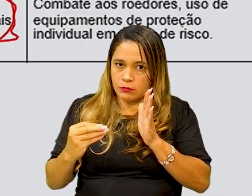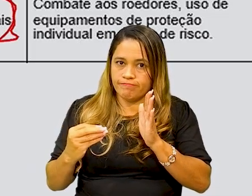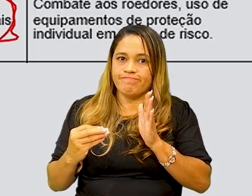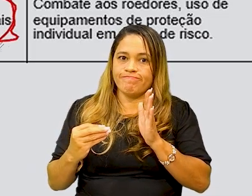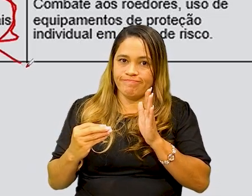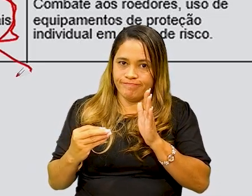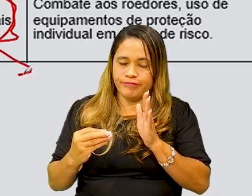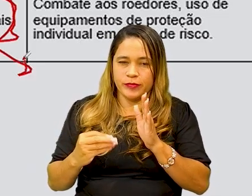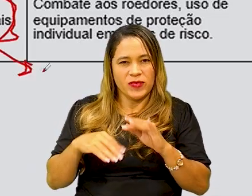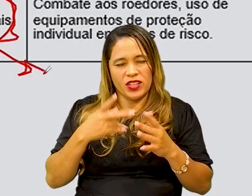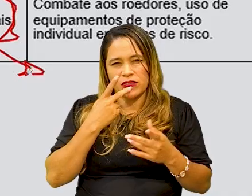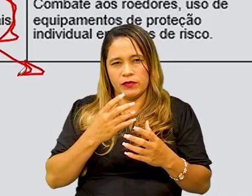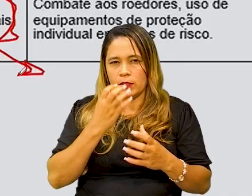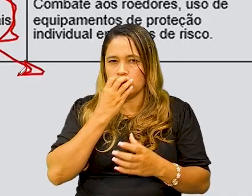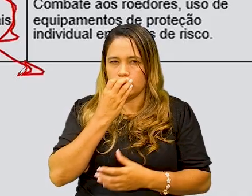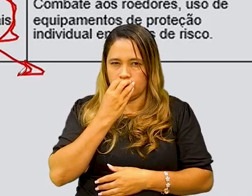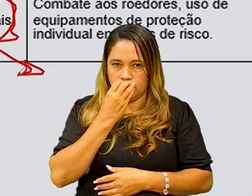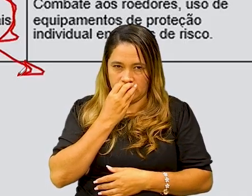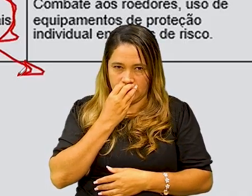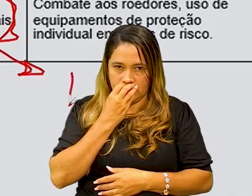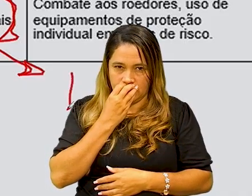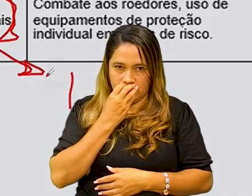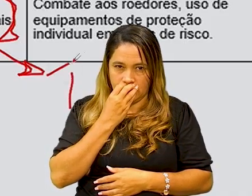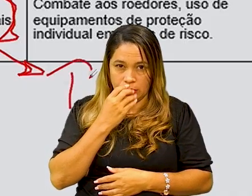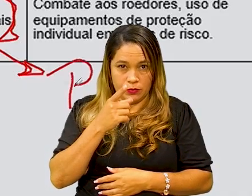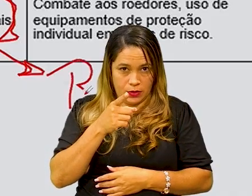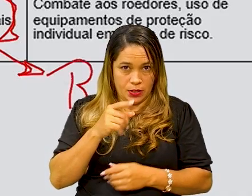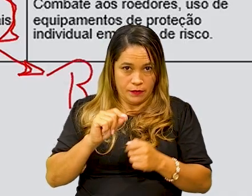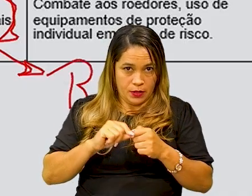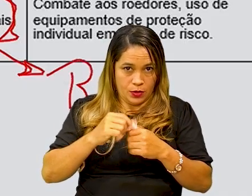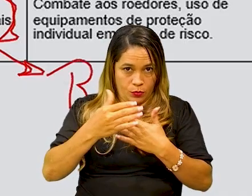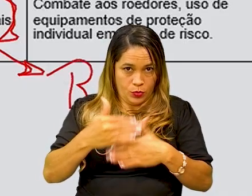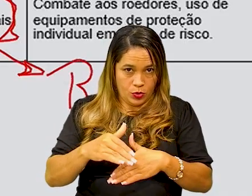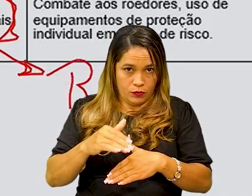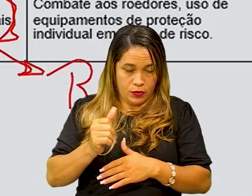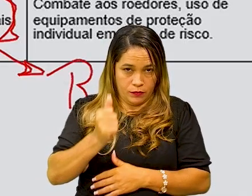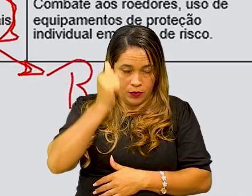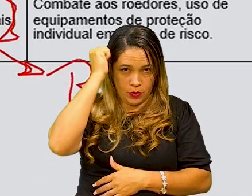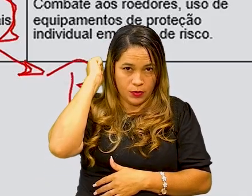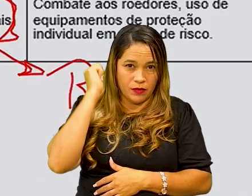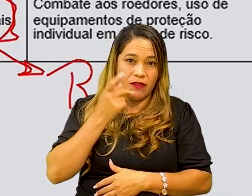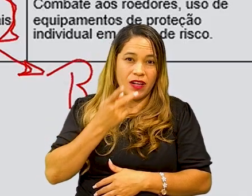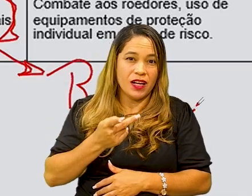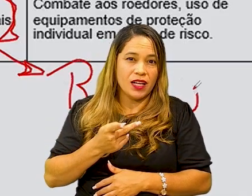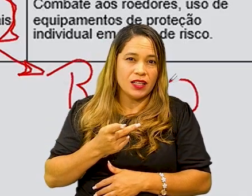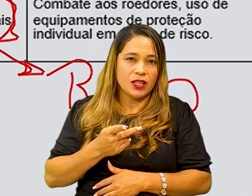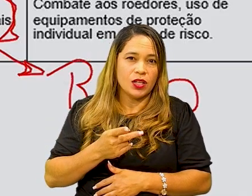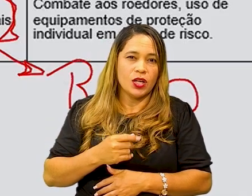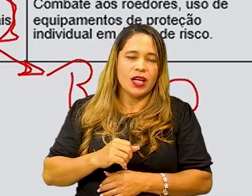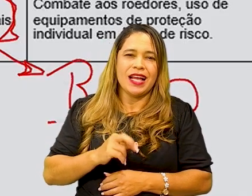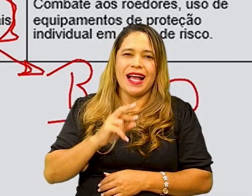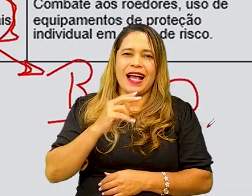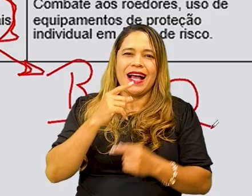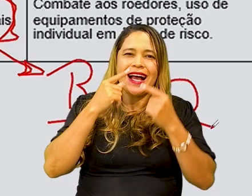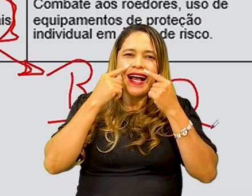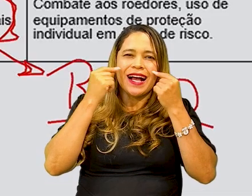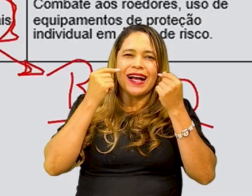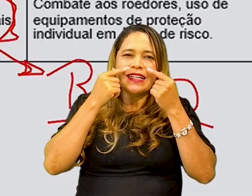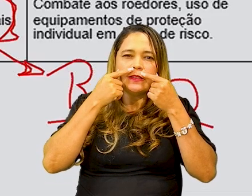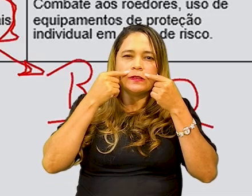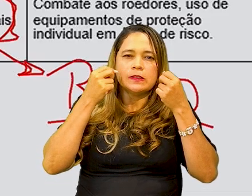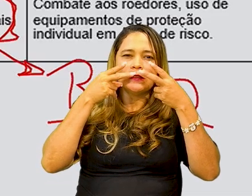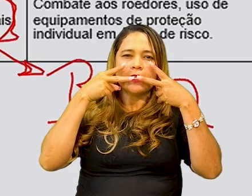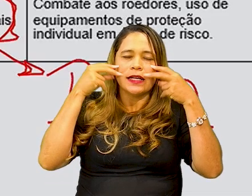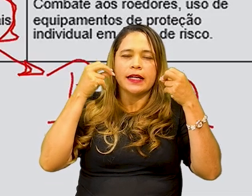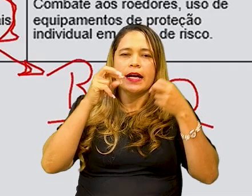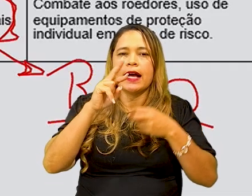fala desses animais aqui, ó, para quem está fazendo provinha de vestibular, você vai lembrar sempre de ratos, ok? E